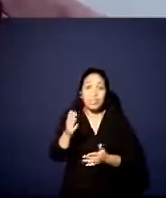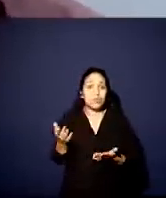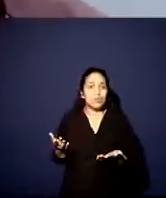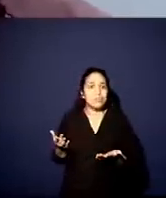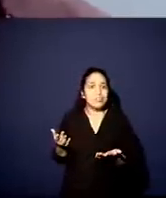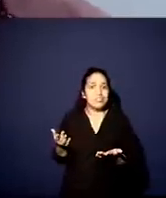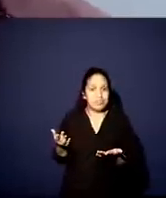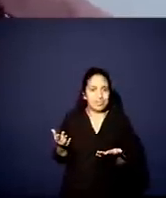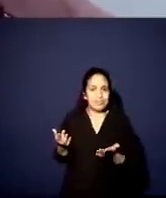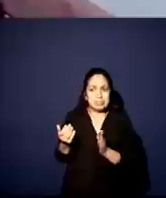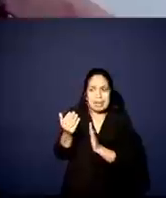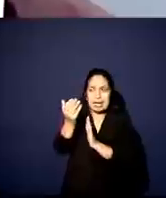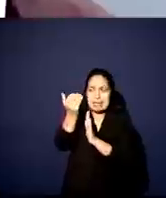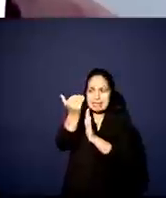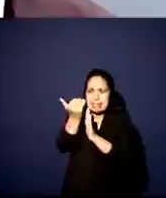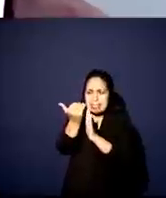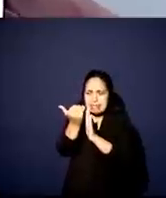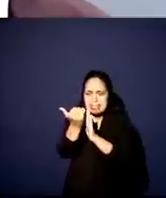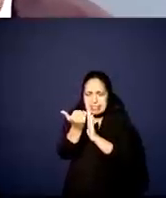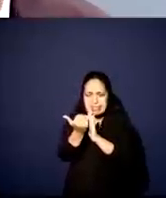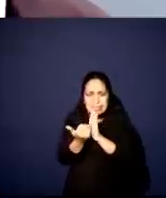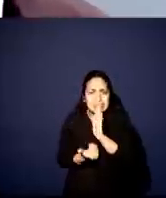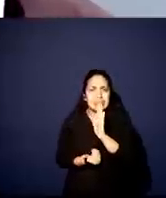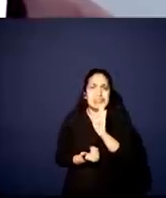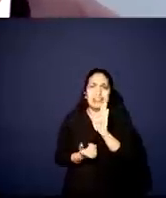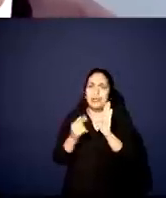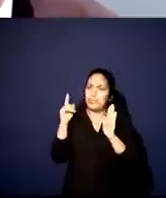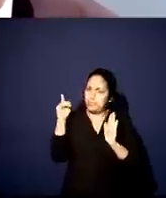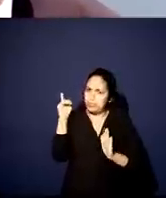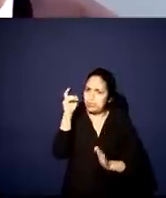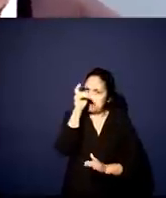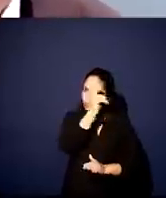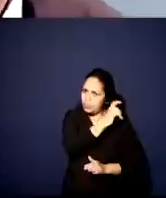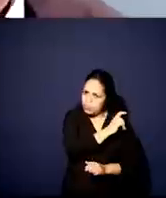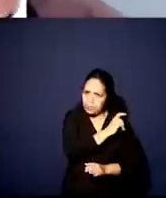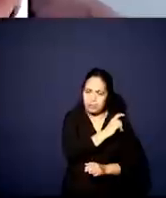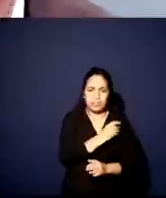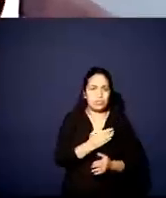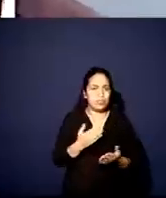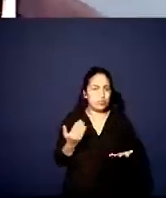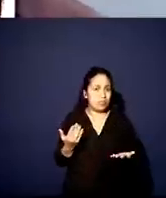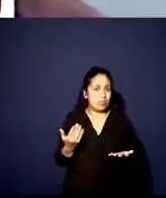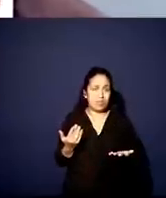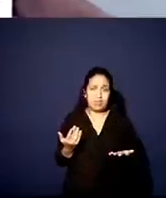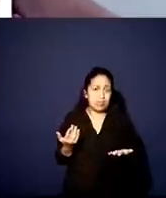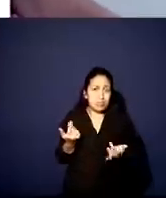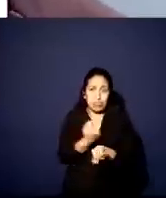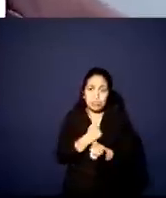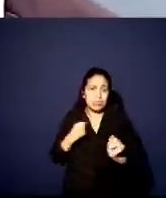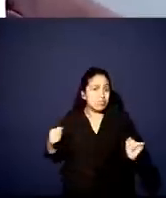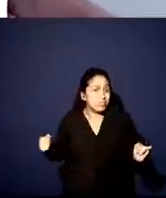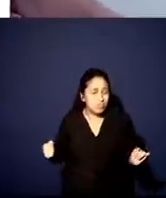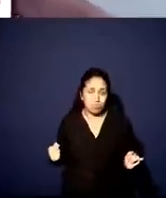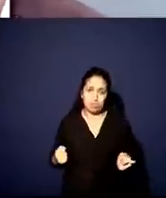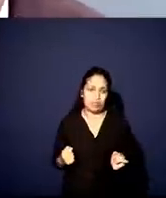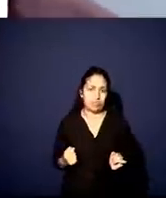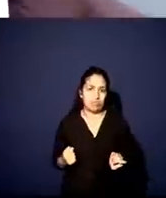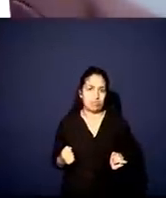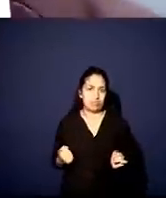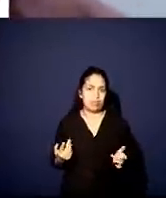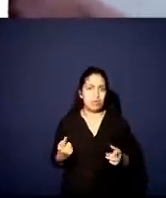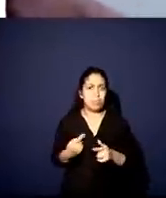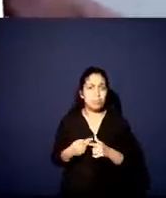trazer ela para baixo, ela é muito grande para uma meta irreal. Por que que não pode